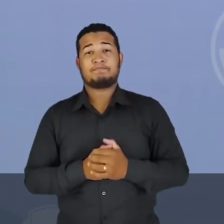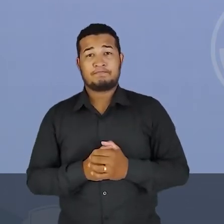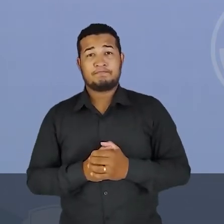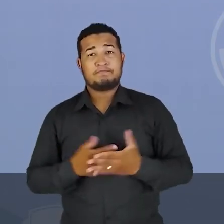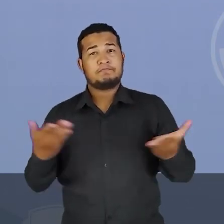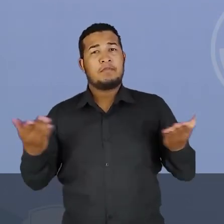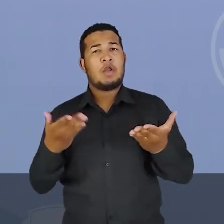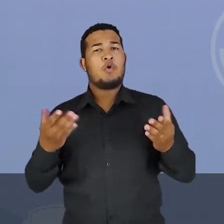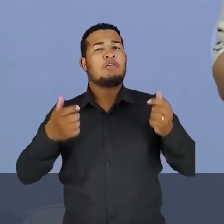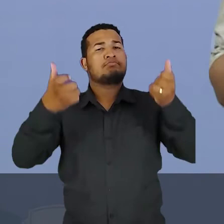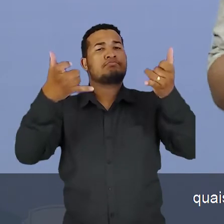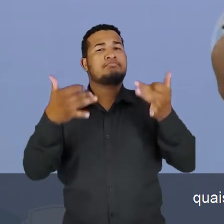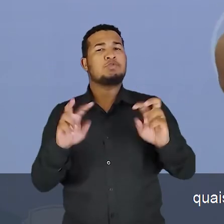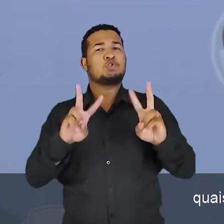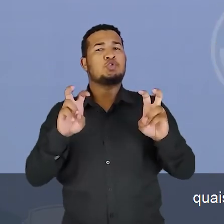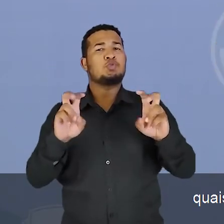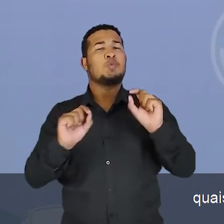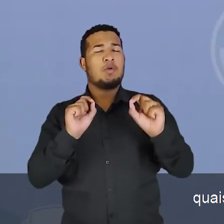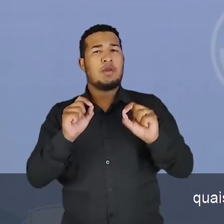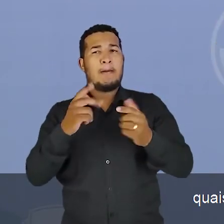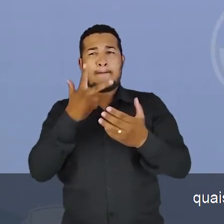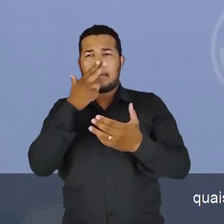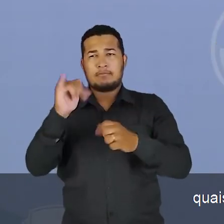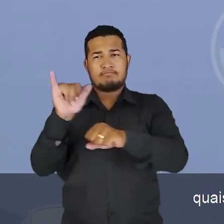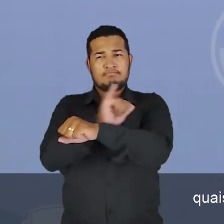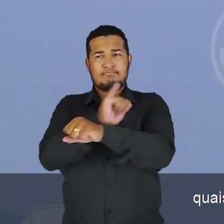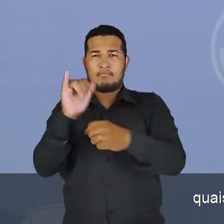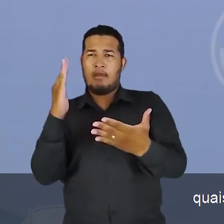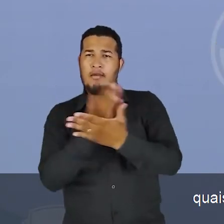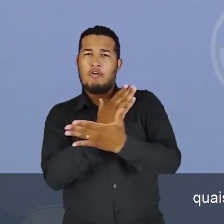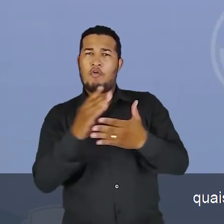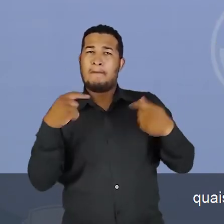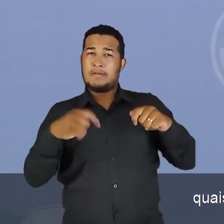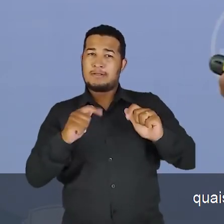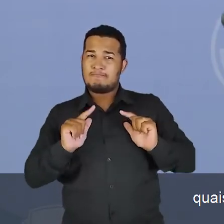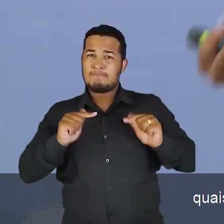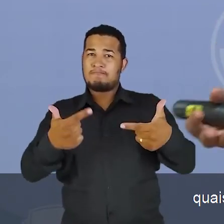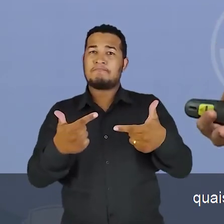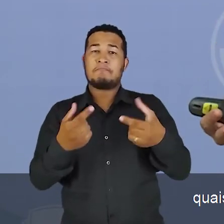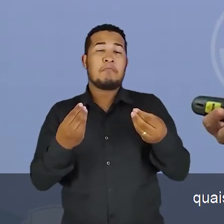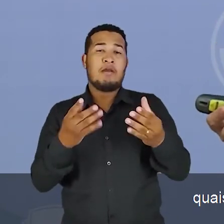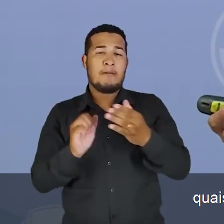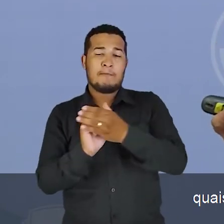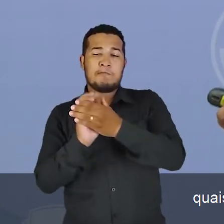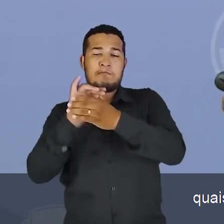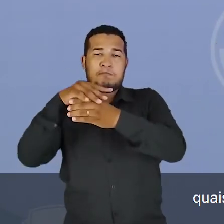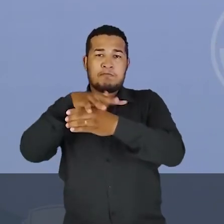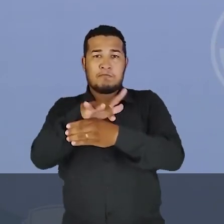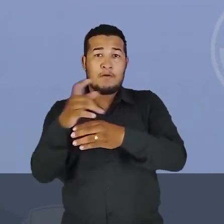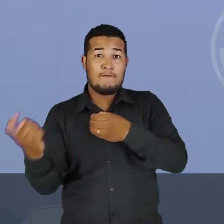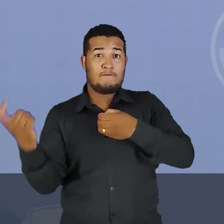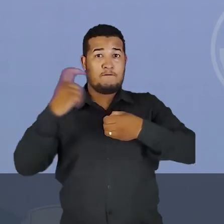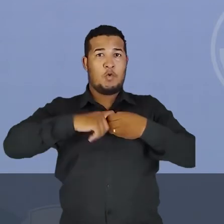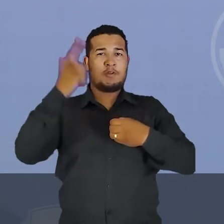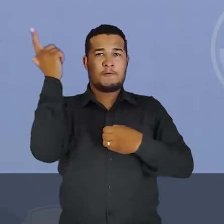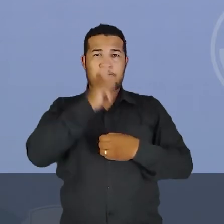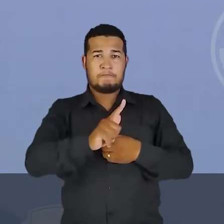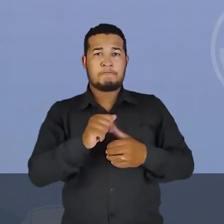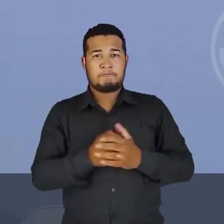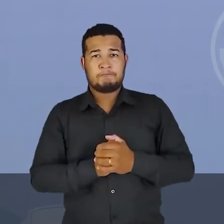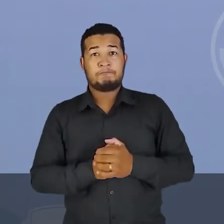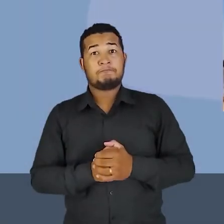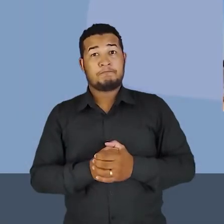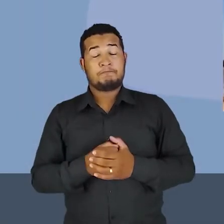falar um pouquinho para você quais alguns passos que devem ser tomados para que seja recuperada uma nascente, ok? Um passo